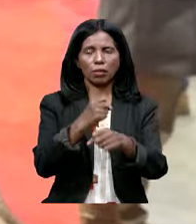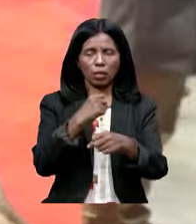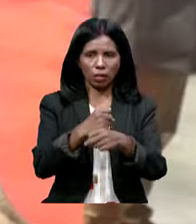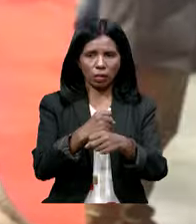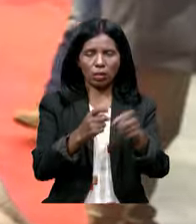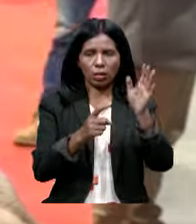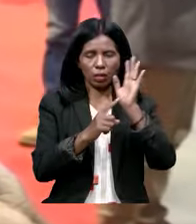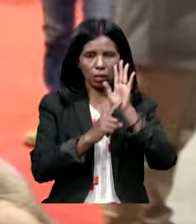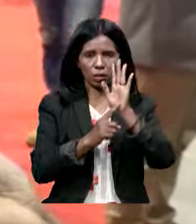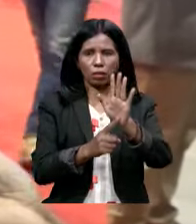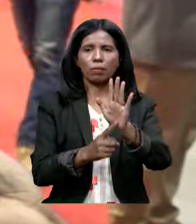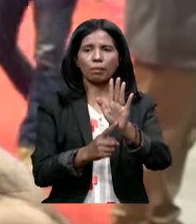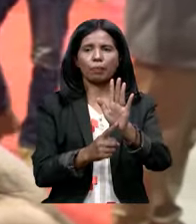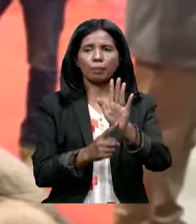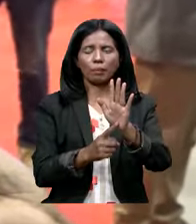ne